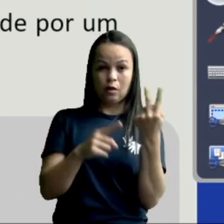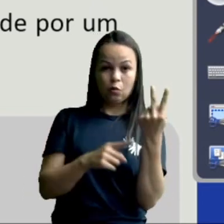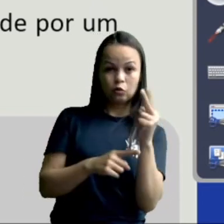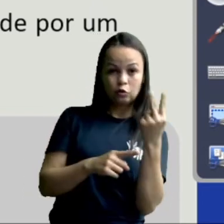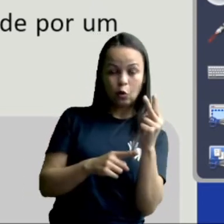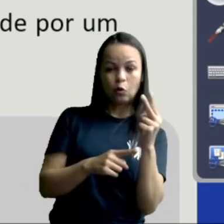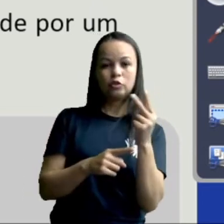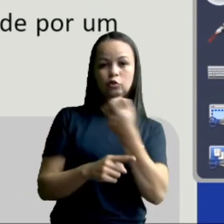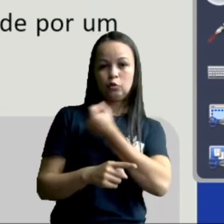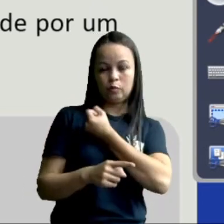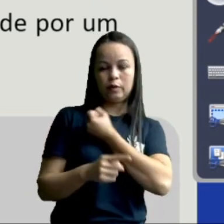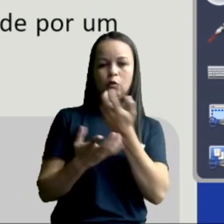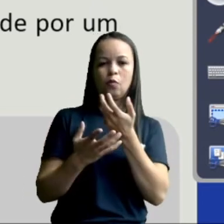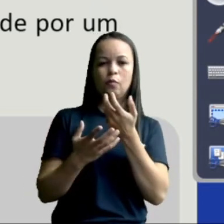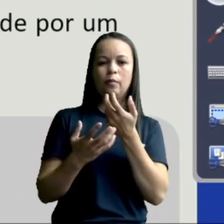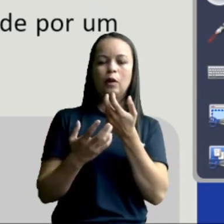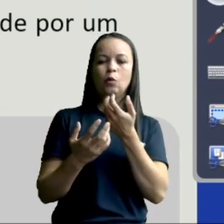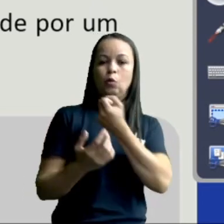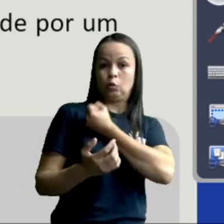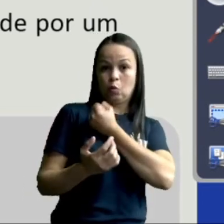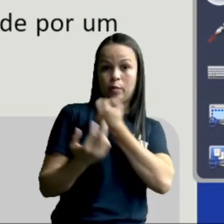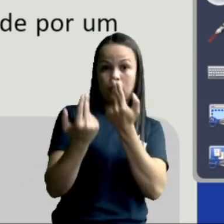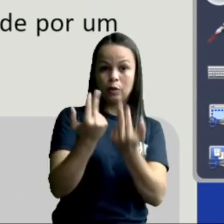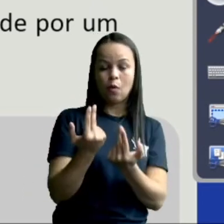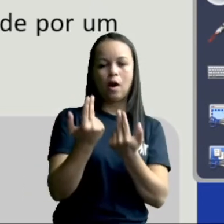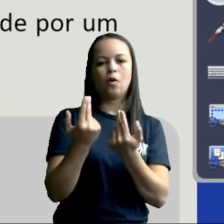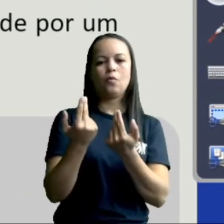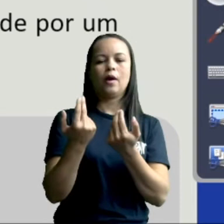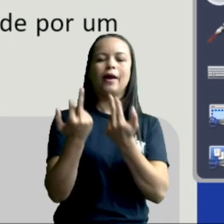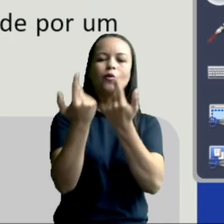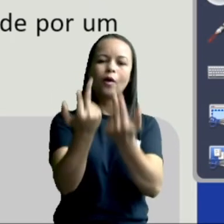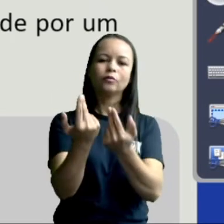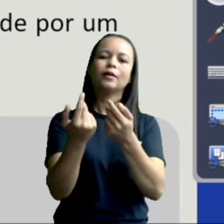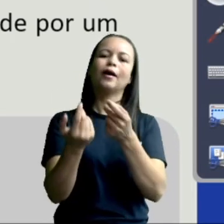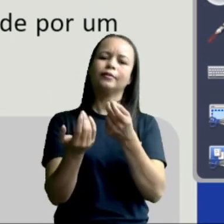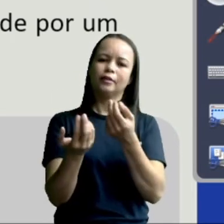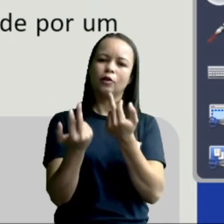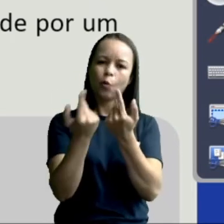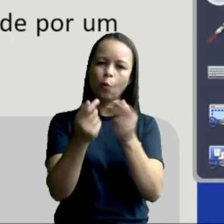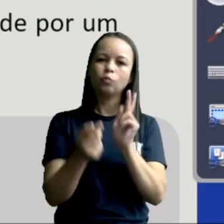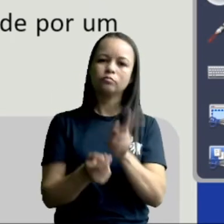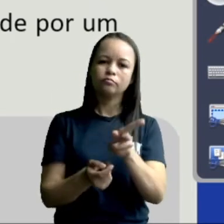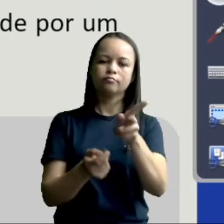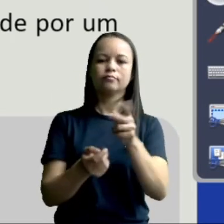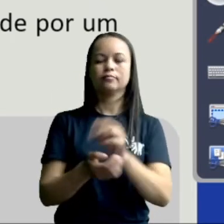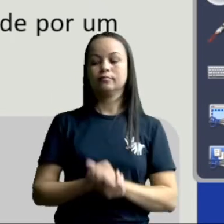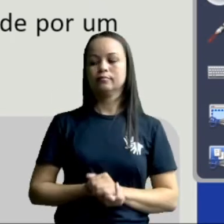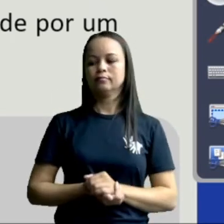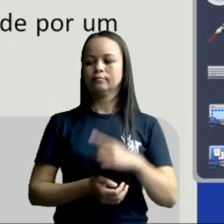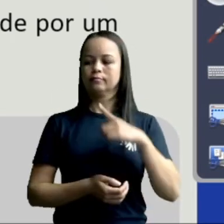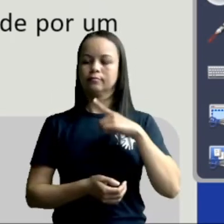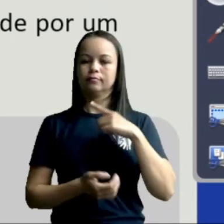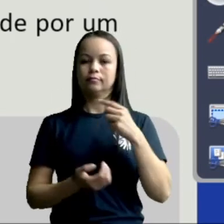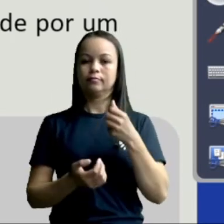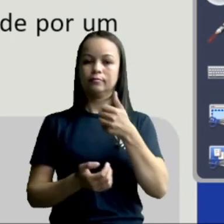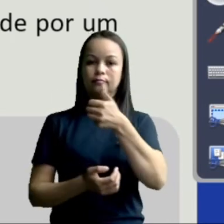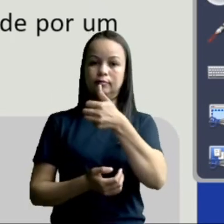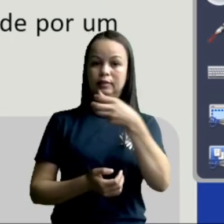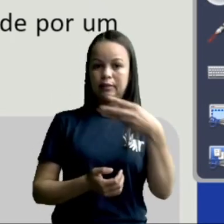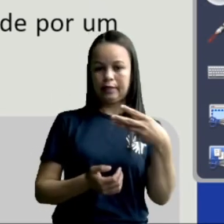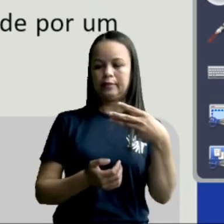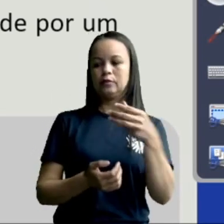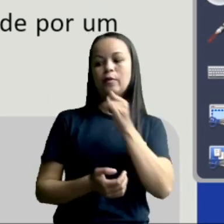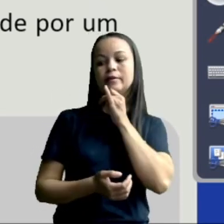membros por um mesmo número, a igualdade também se mantém. Então, olha aqui, nós tínhamos o 13, peguei o mesmo exemplo de